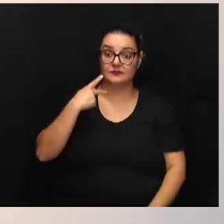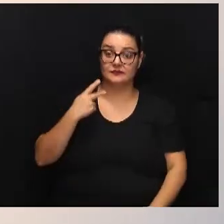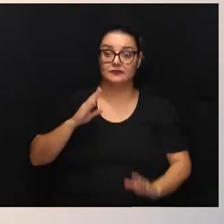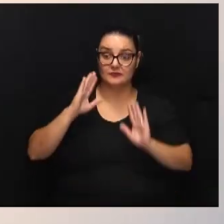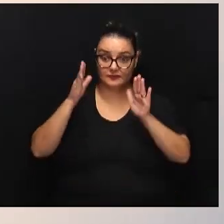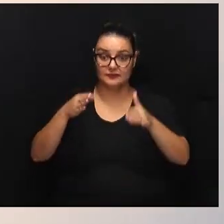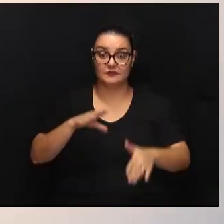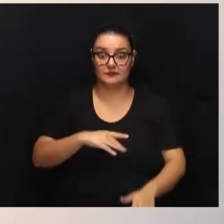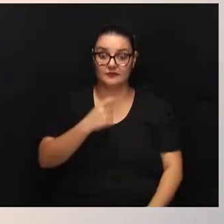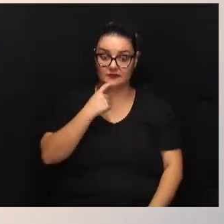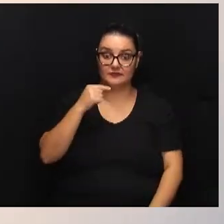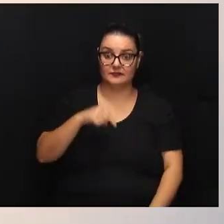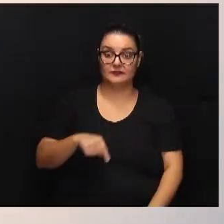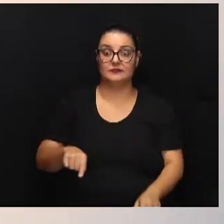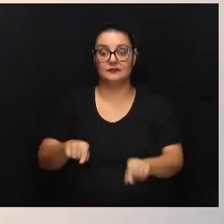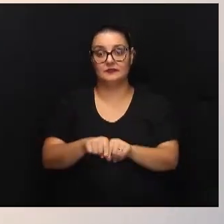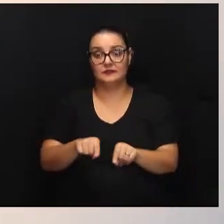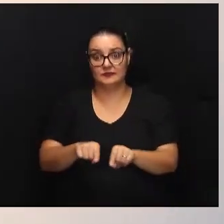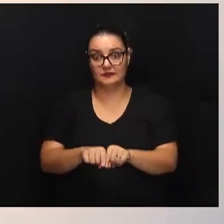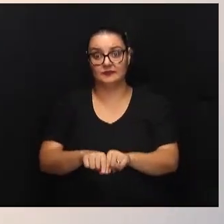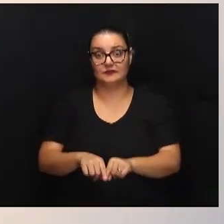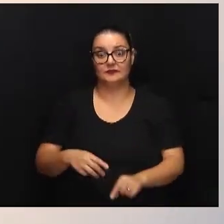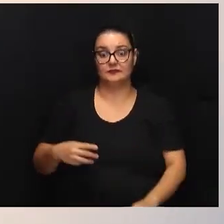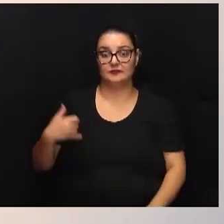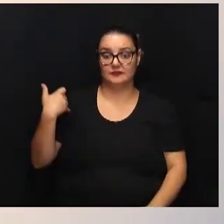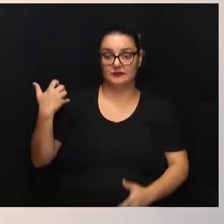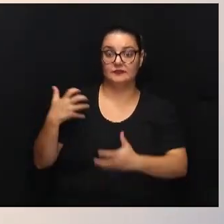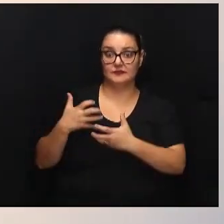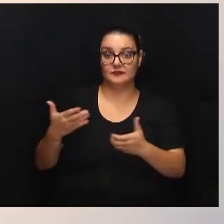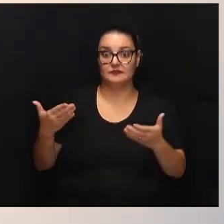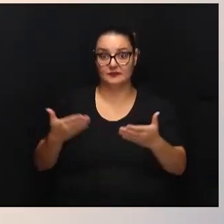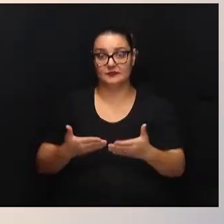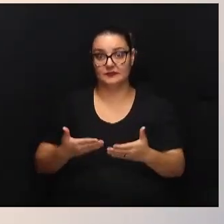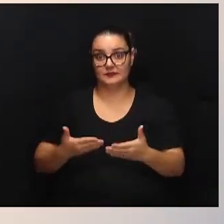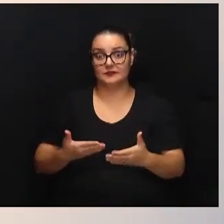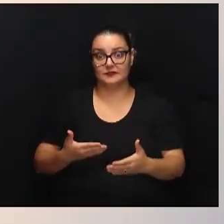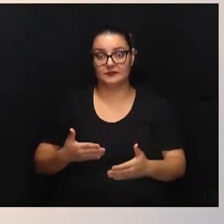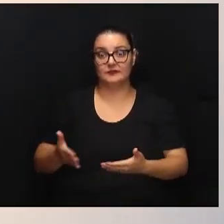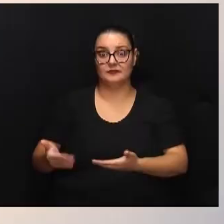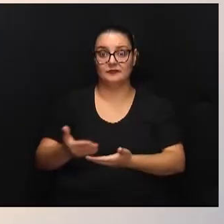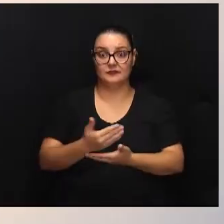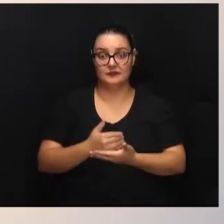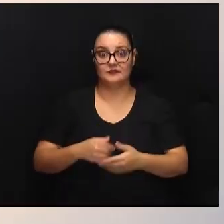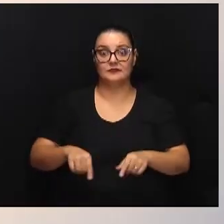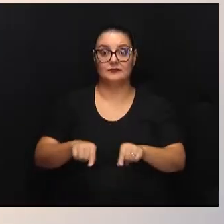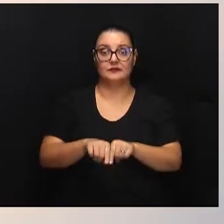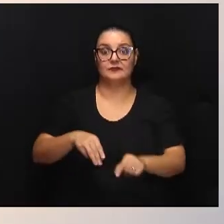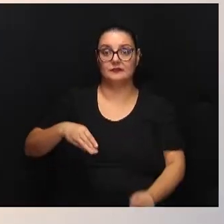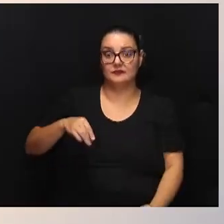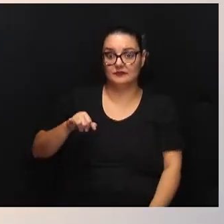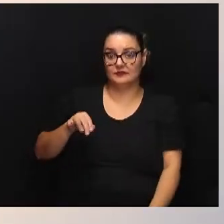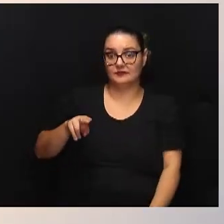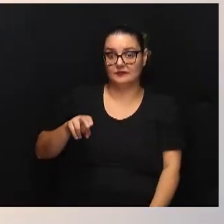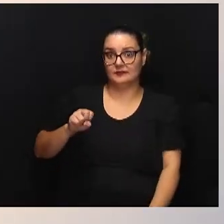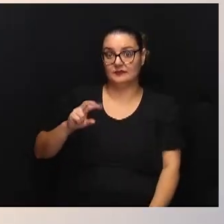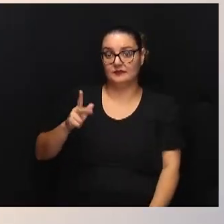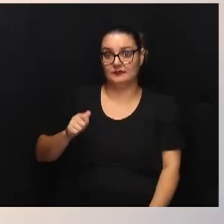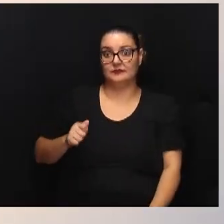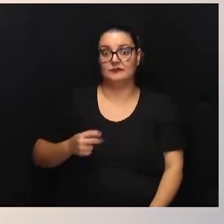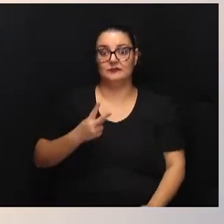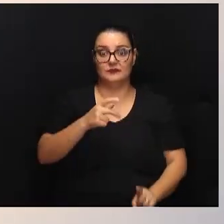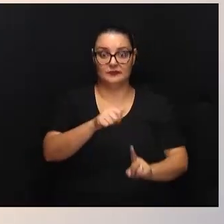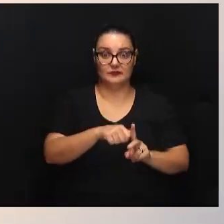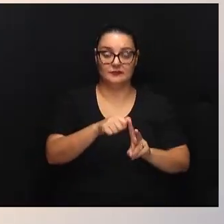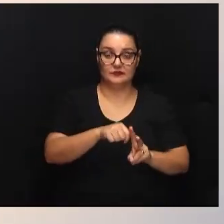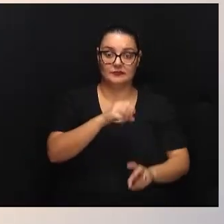conta das faltas de políticas voltadas desse município, inclusive pela terceira idade, que hoje eu tenho lá acolhida a Miúcha, que